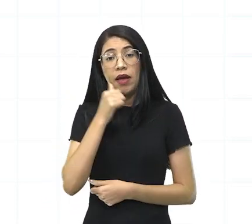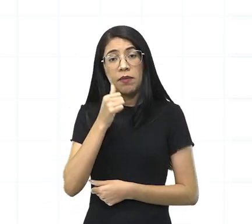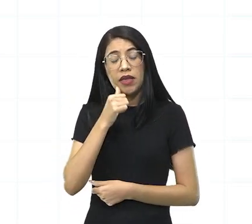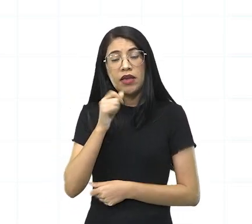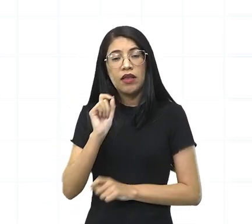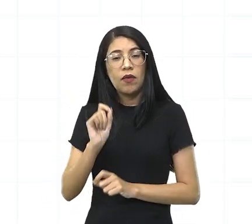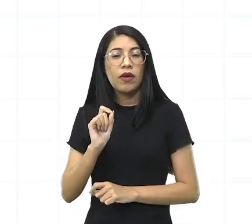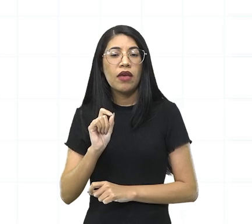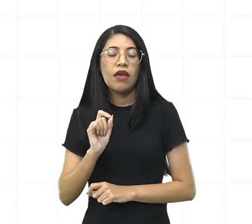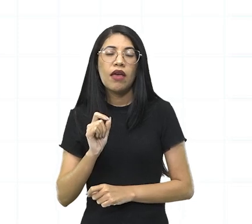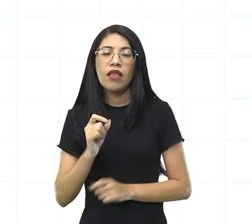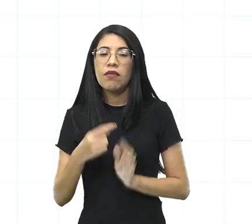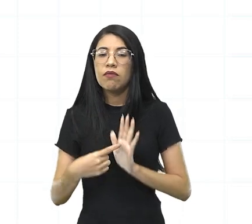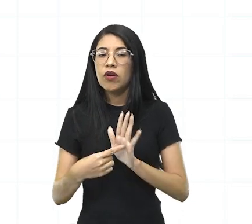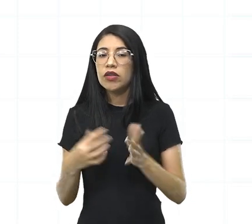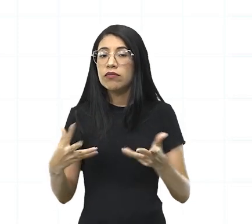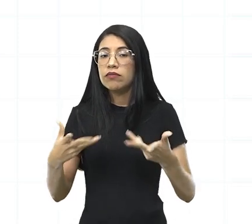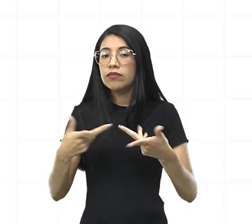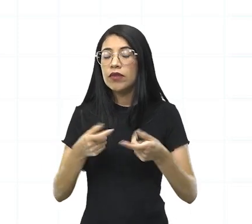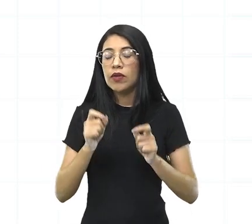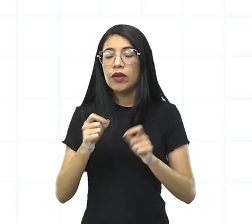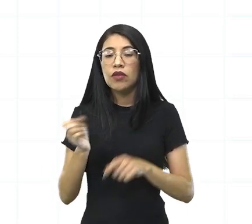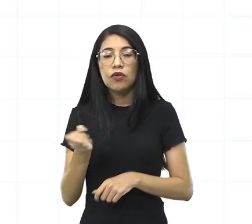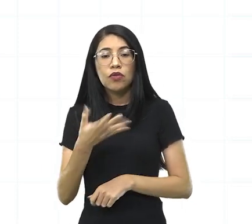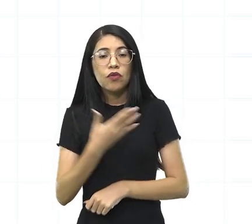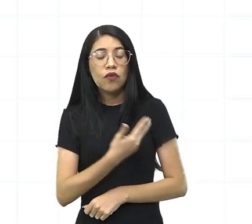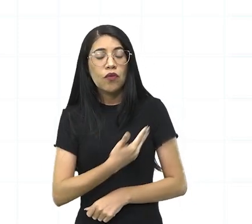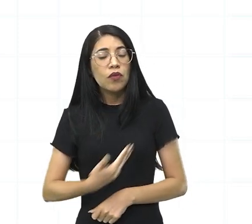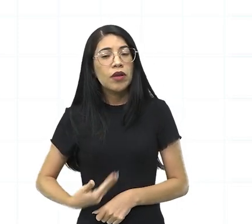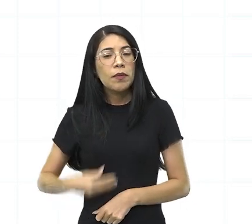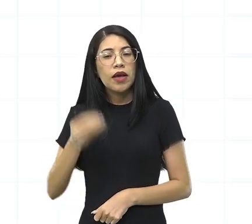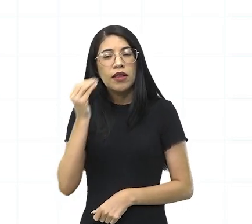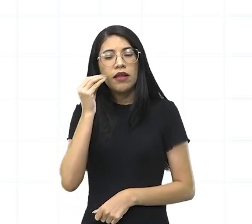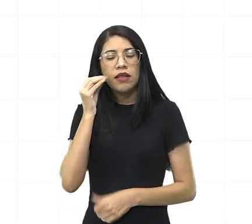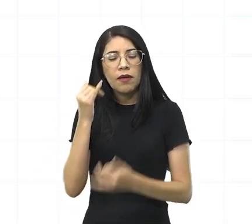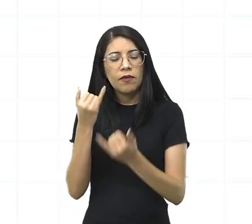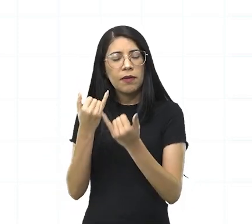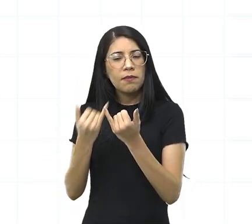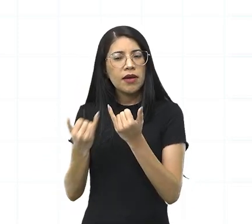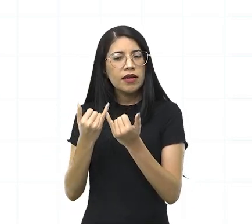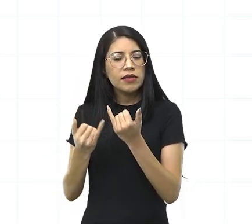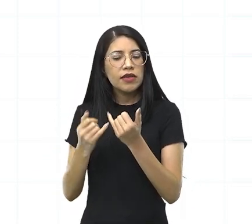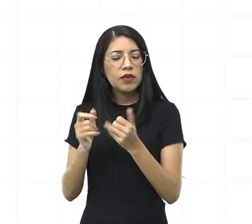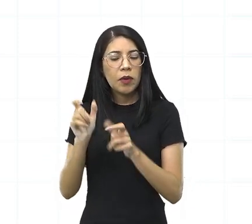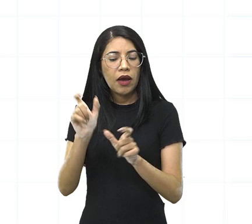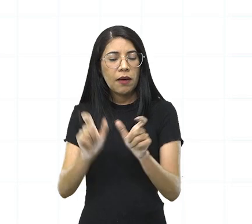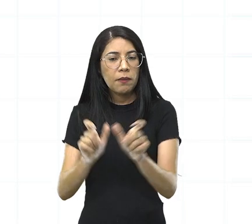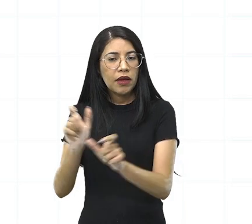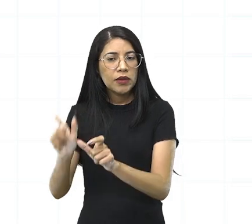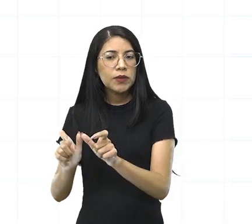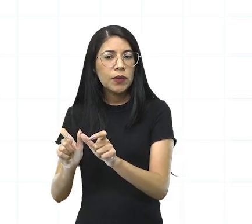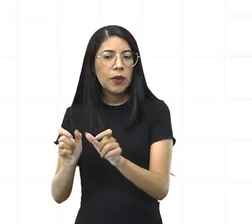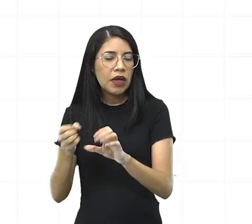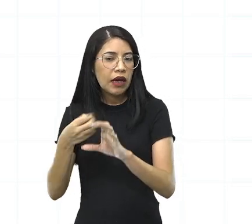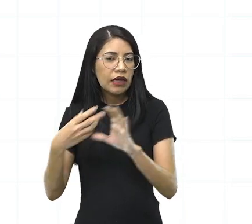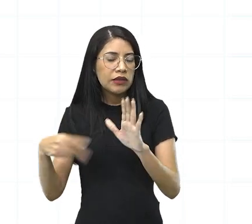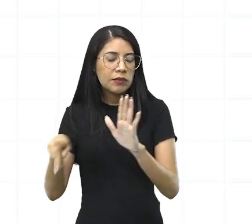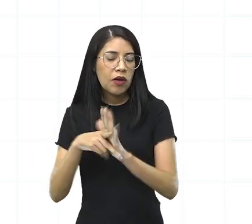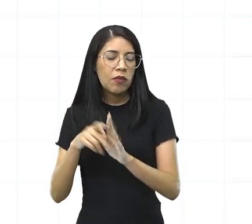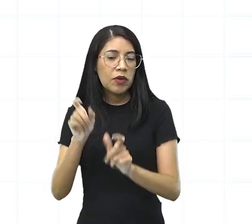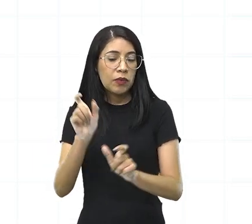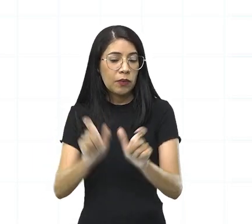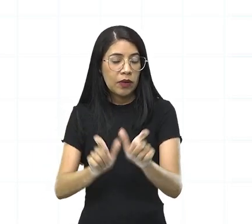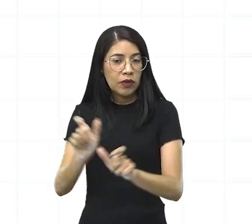traz qualidades, né, do atual governo para tentar assemelhar o quê? O povo, essas características, né, do